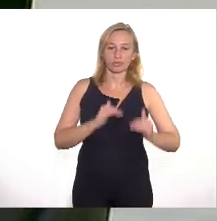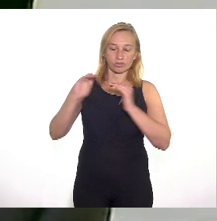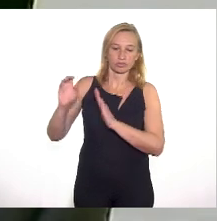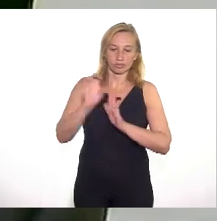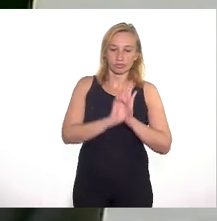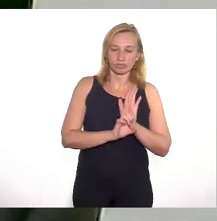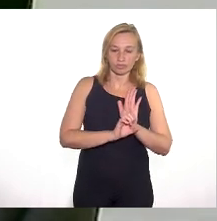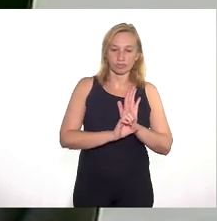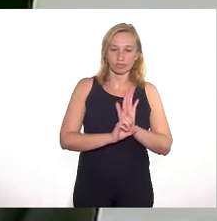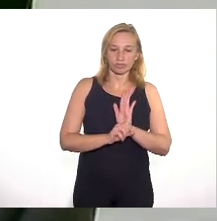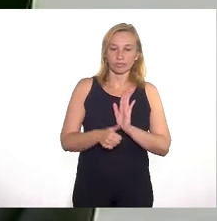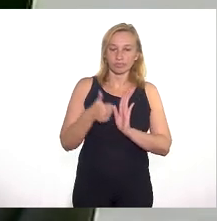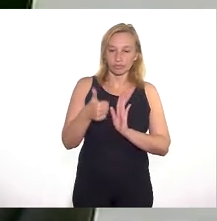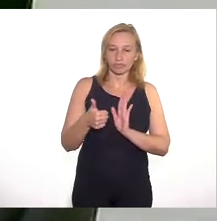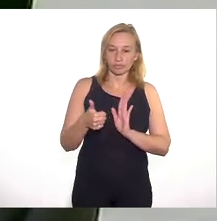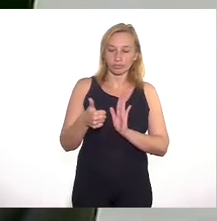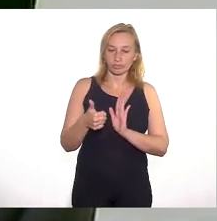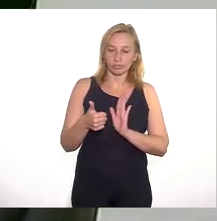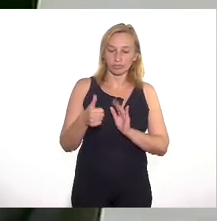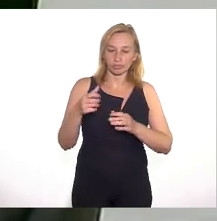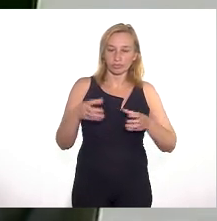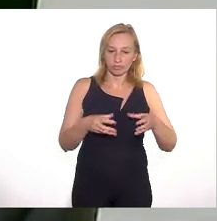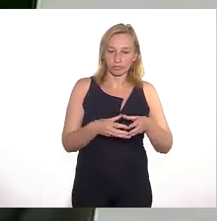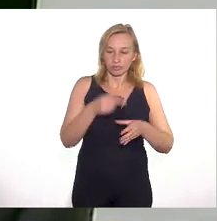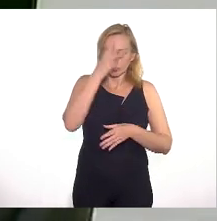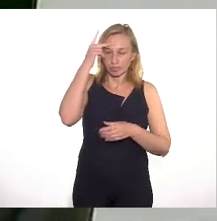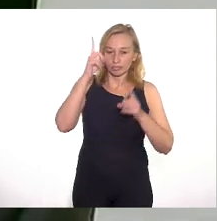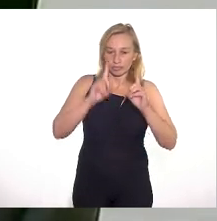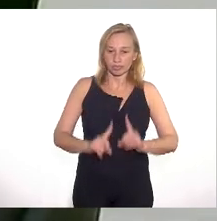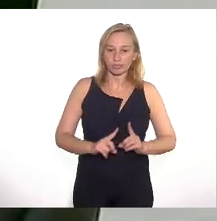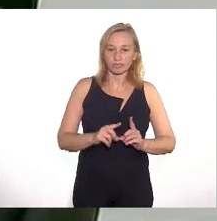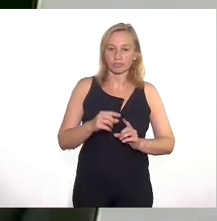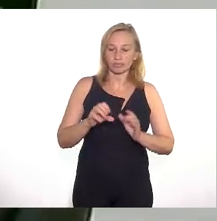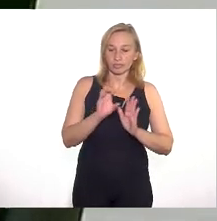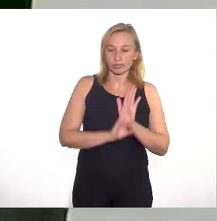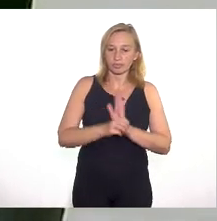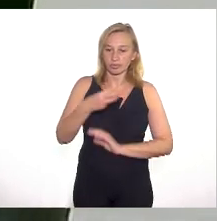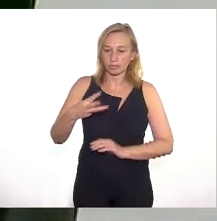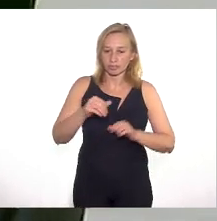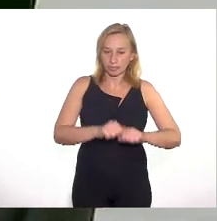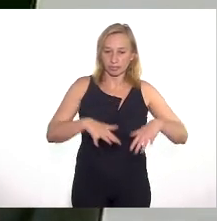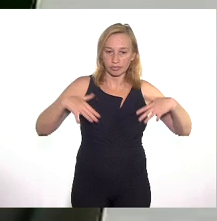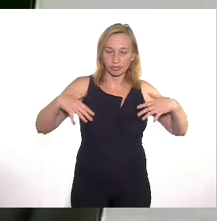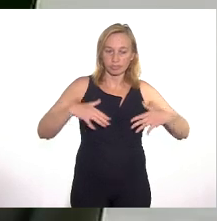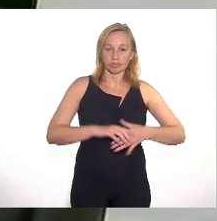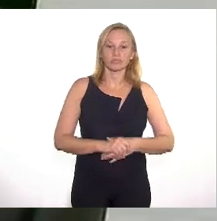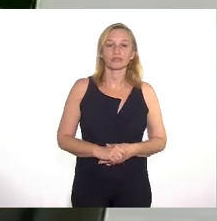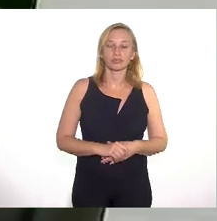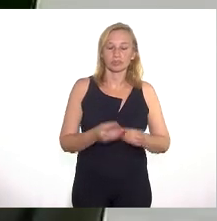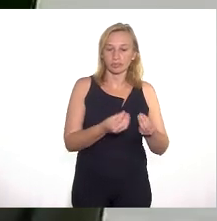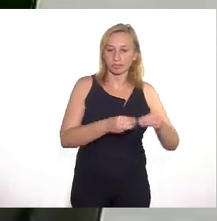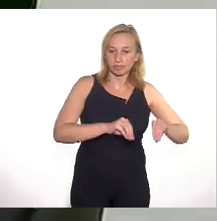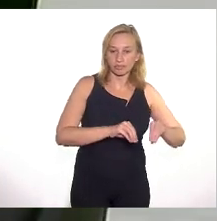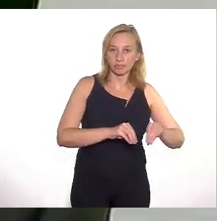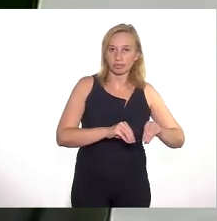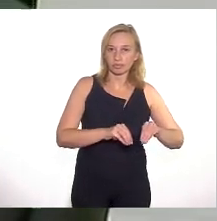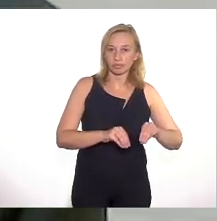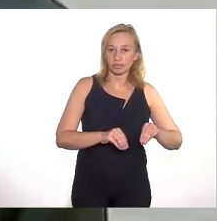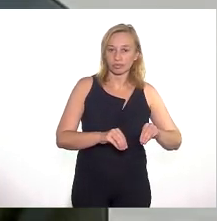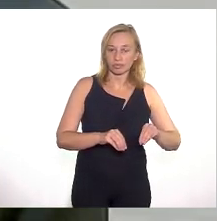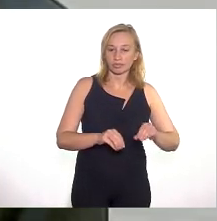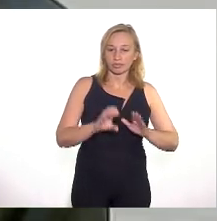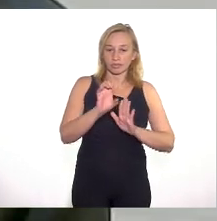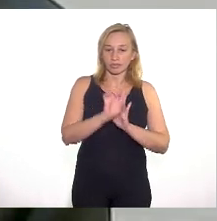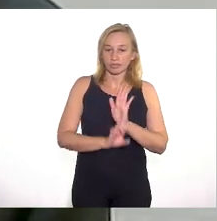subemenda aglutinativa, emenda 1 da Comissão da Pessoa com Deficiência, emenda 3 de plenário, pela prejudicabilidade